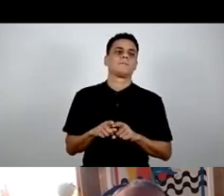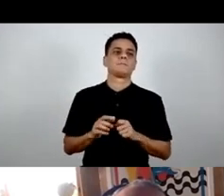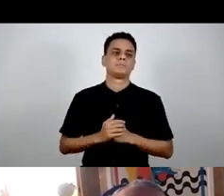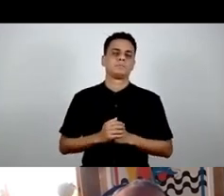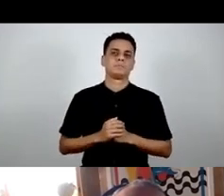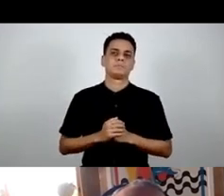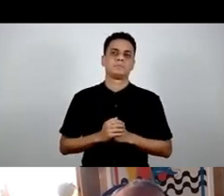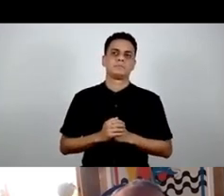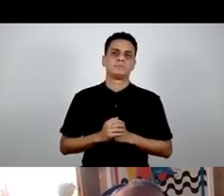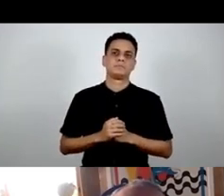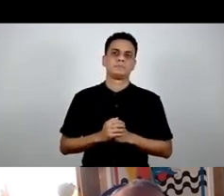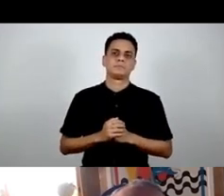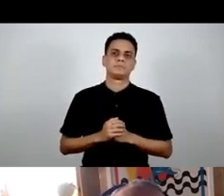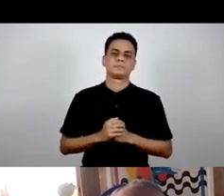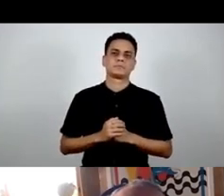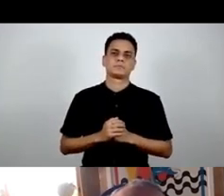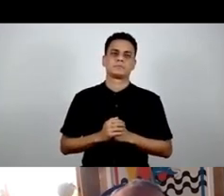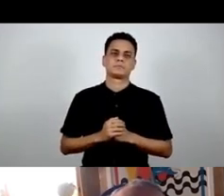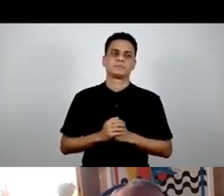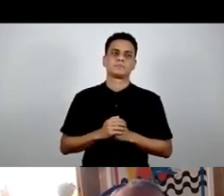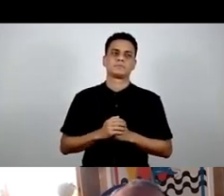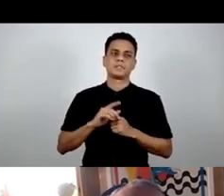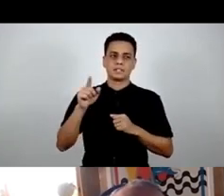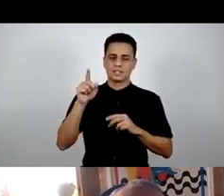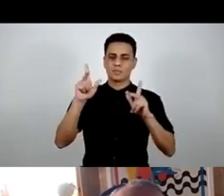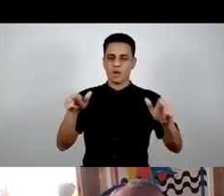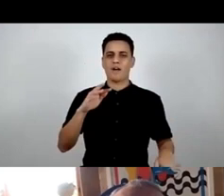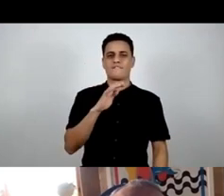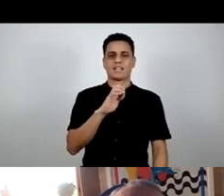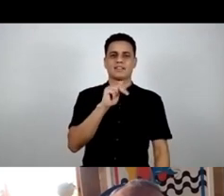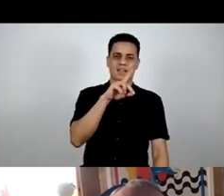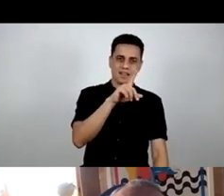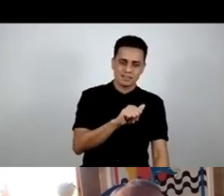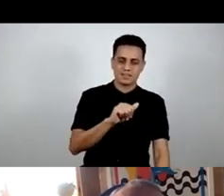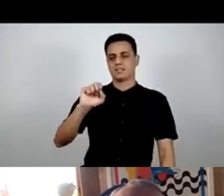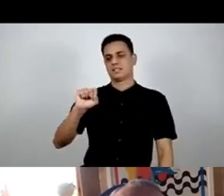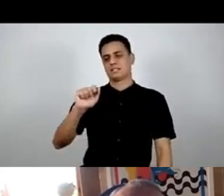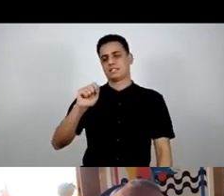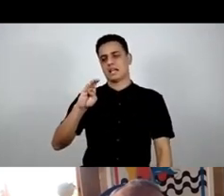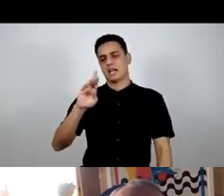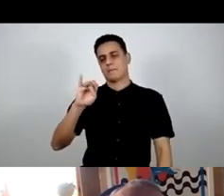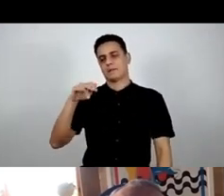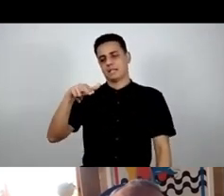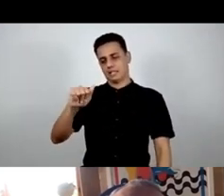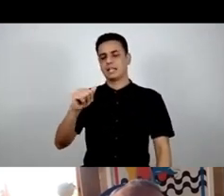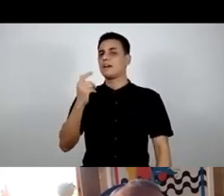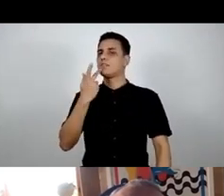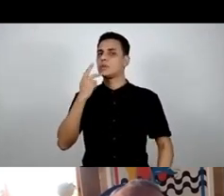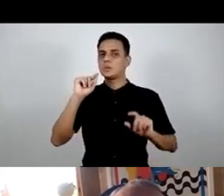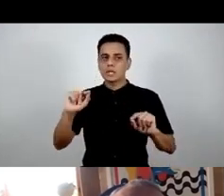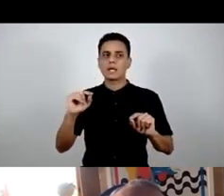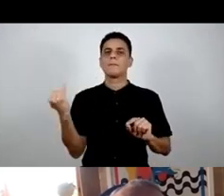E pegando a ideia jogada pelo Fernando e pela Sabrina sobre a importância das